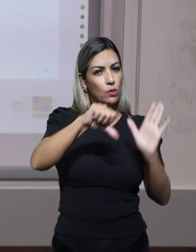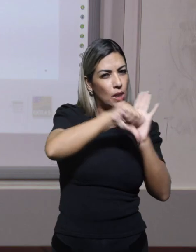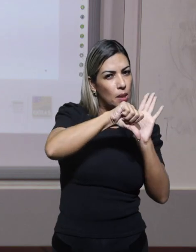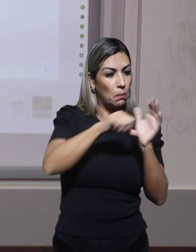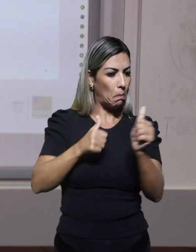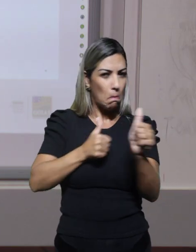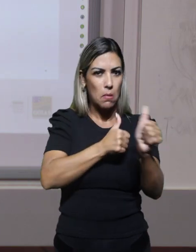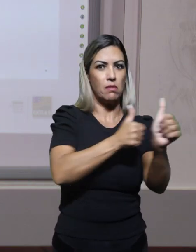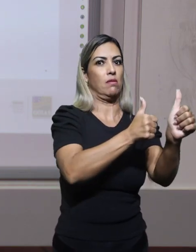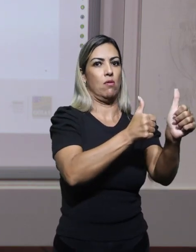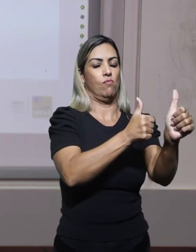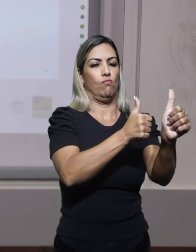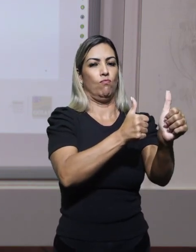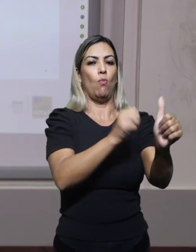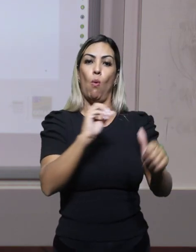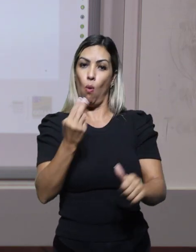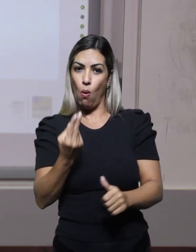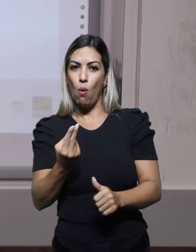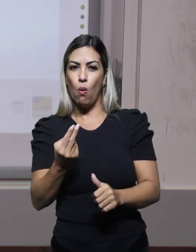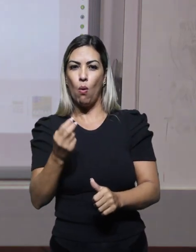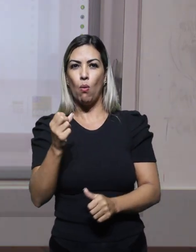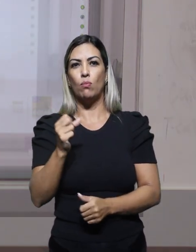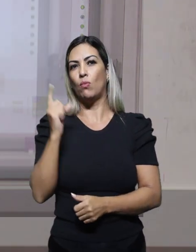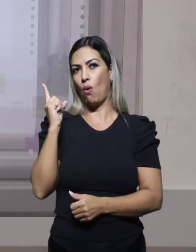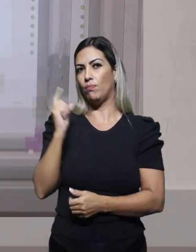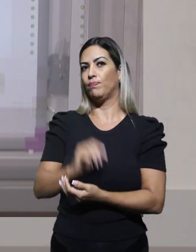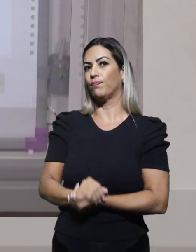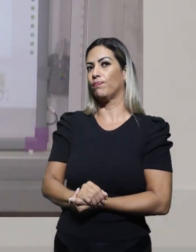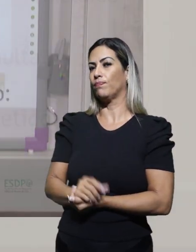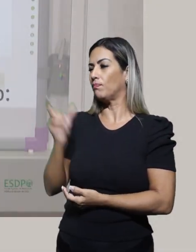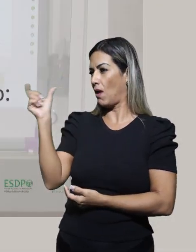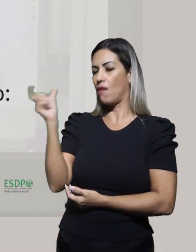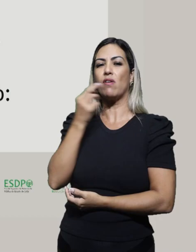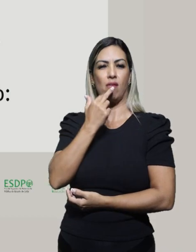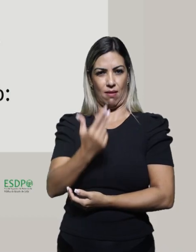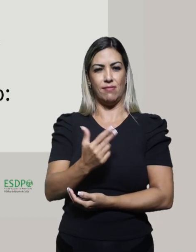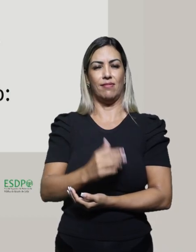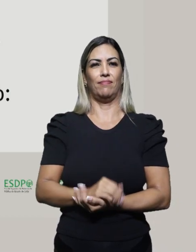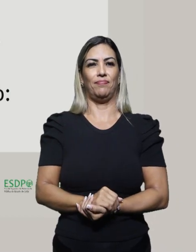crime de perseguição, ou mais conhecido como stalking.